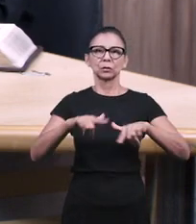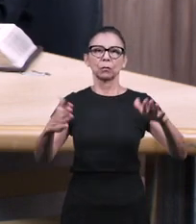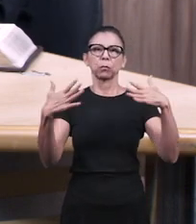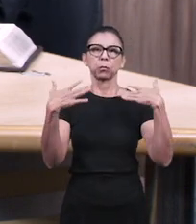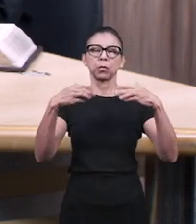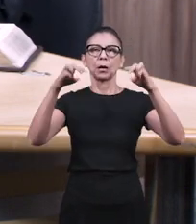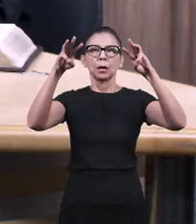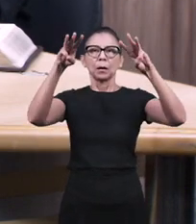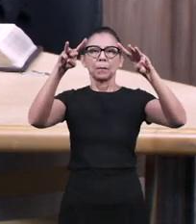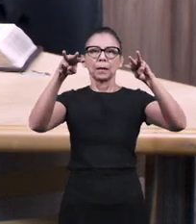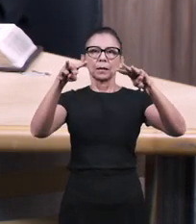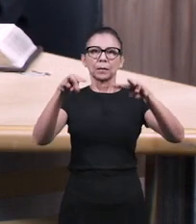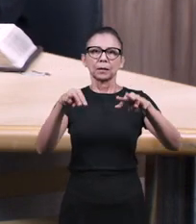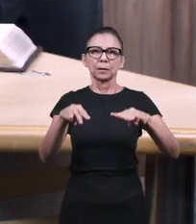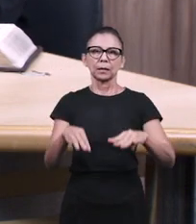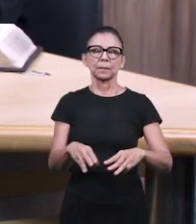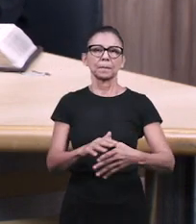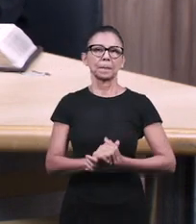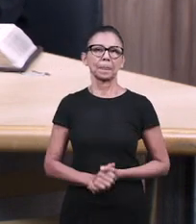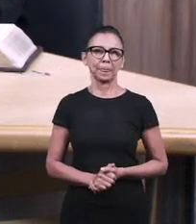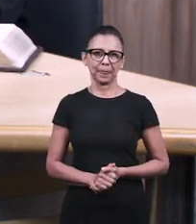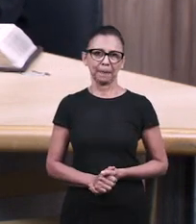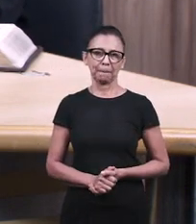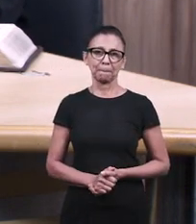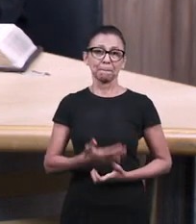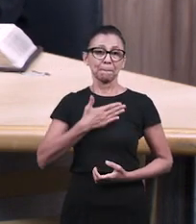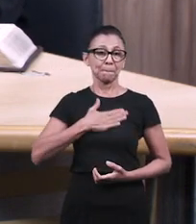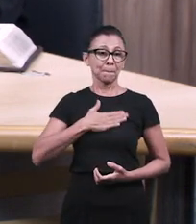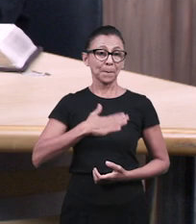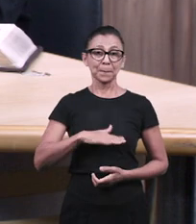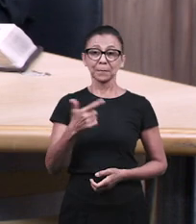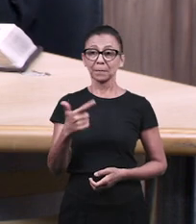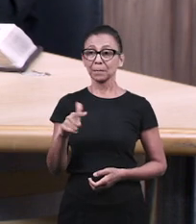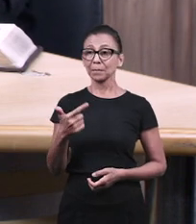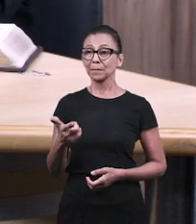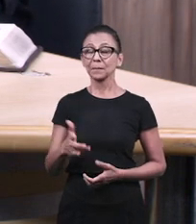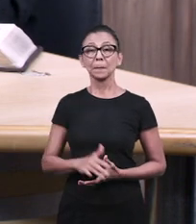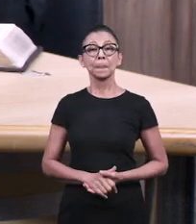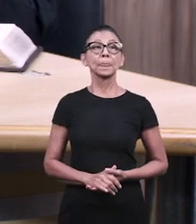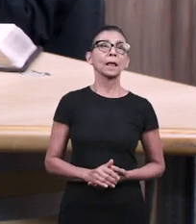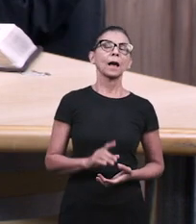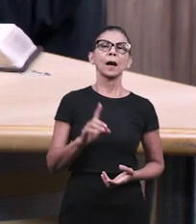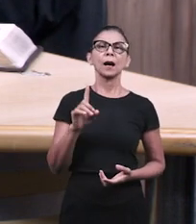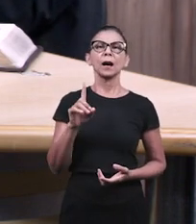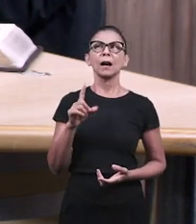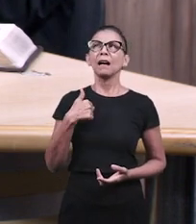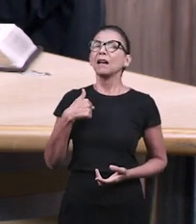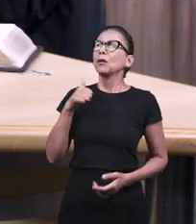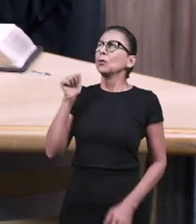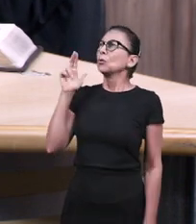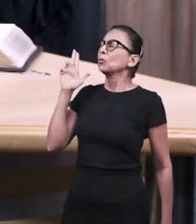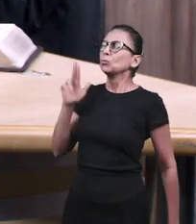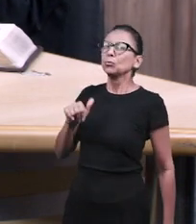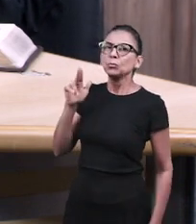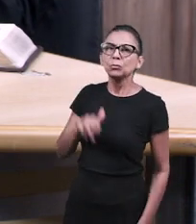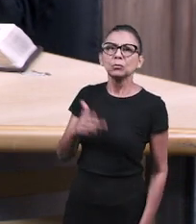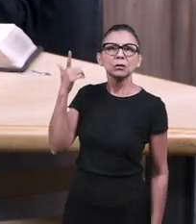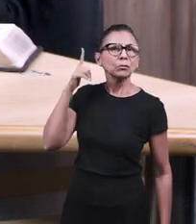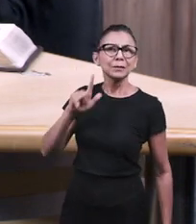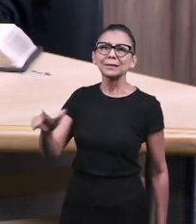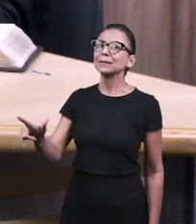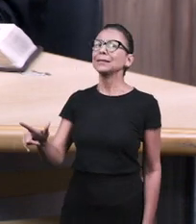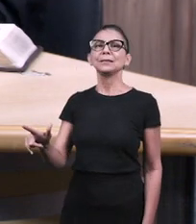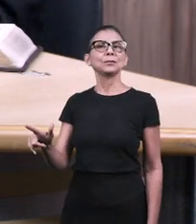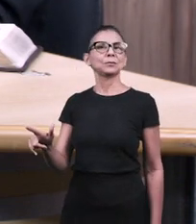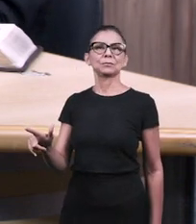Nem saciava, nem alcançava o descanso. Não é? Então, essa série de tentativas... Aí nunca conseguiu,